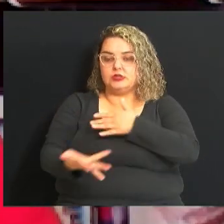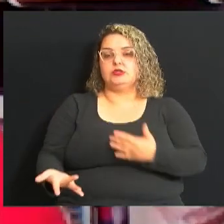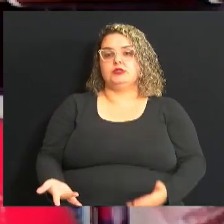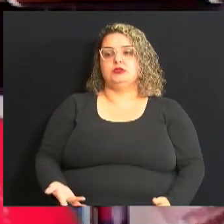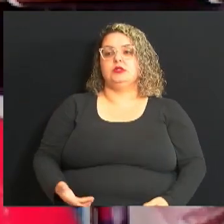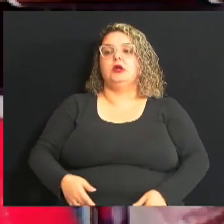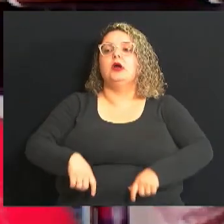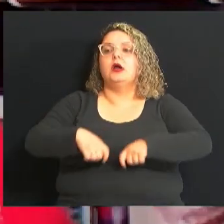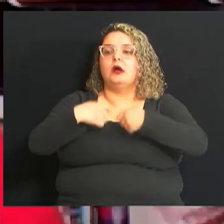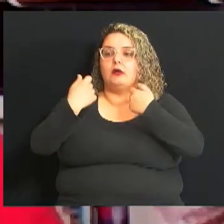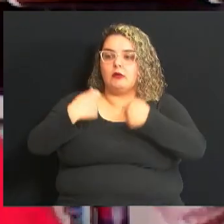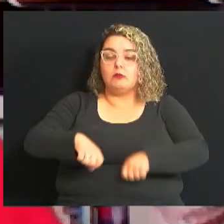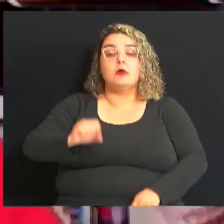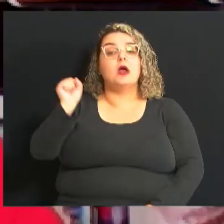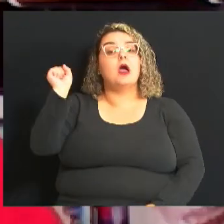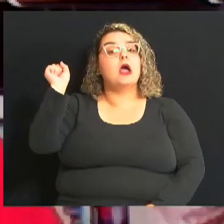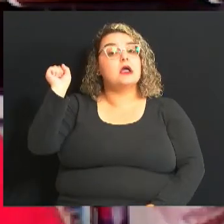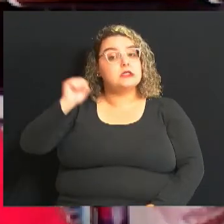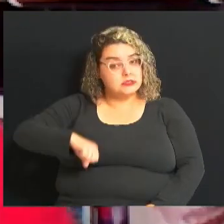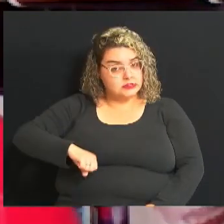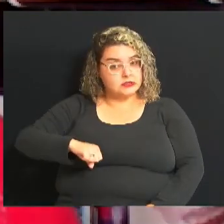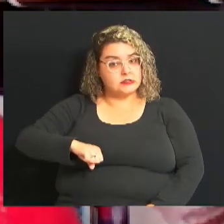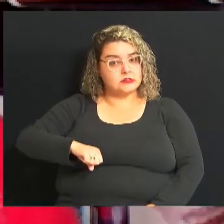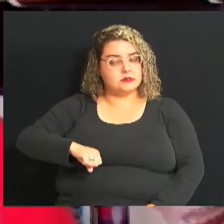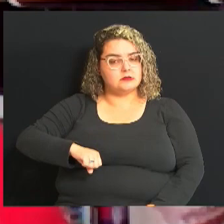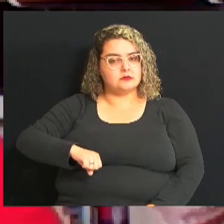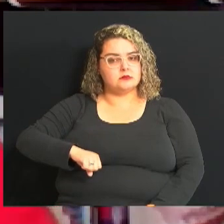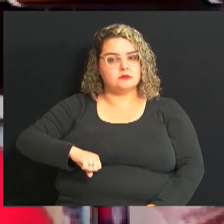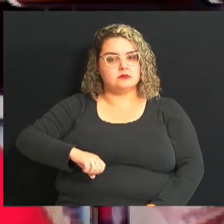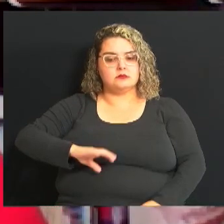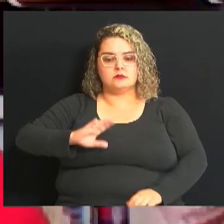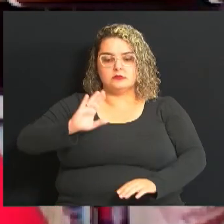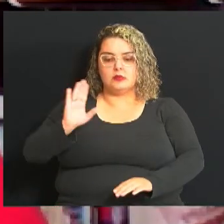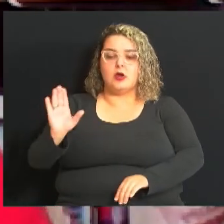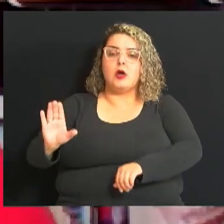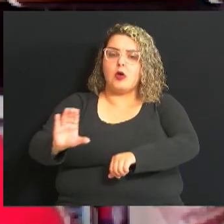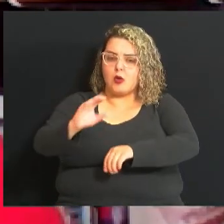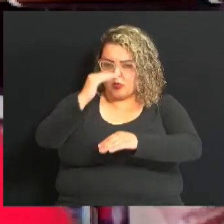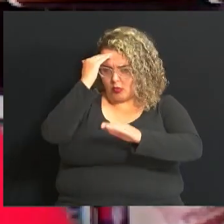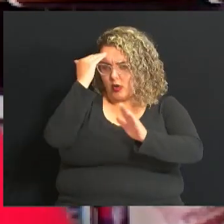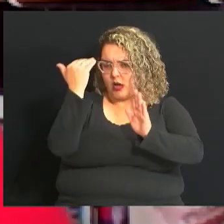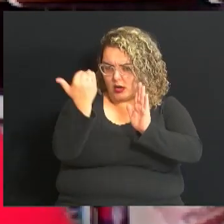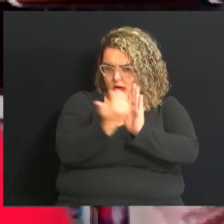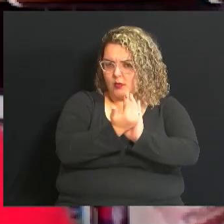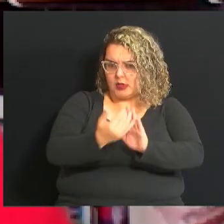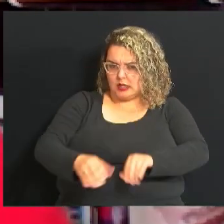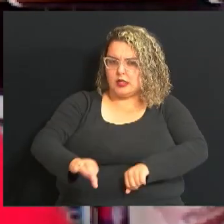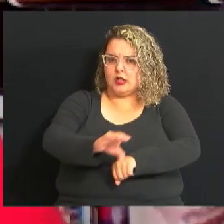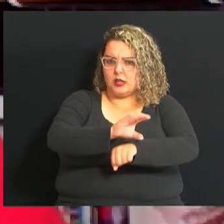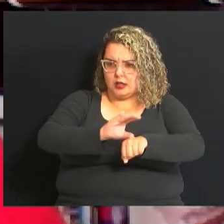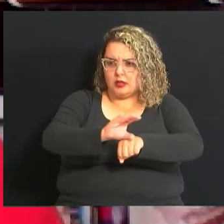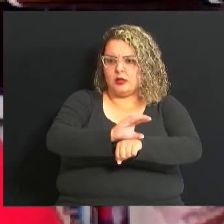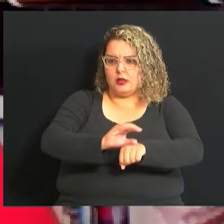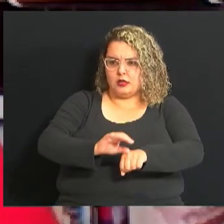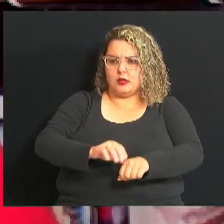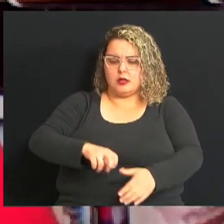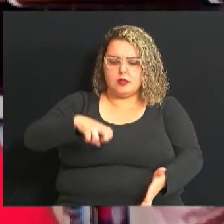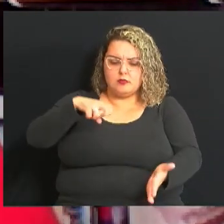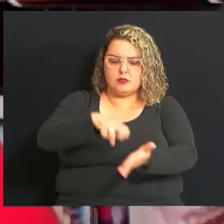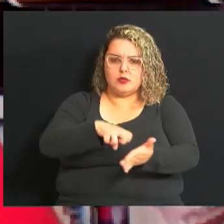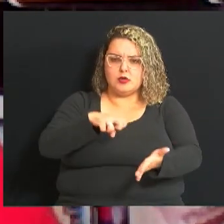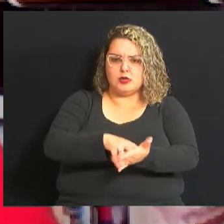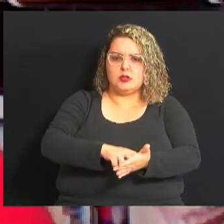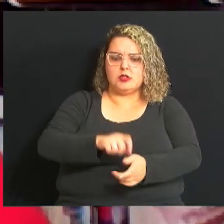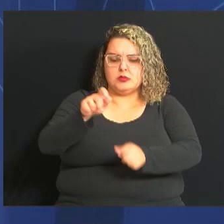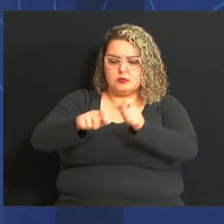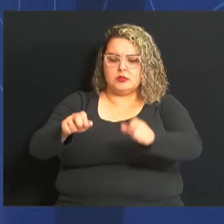precisa, sim, seguir a Constituição brasileira e punir o ato racista. E esse caminho para a gente